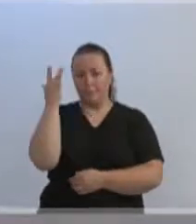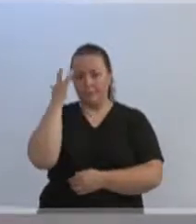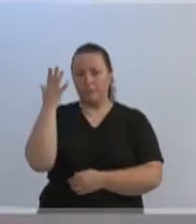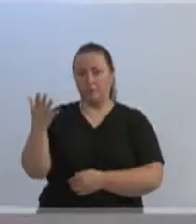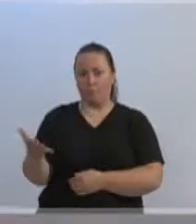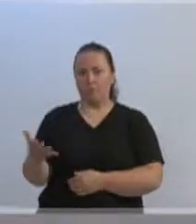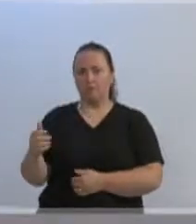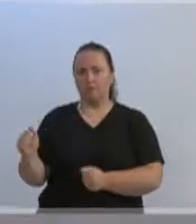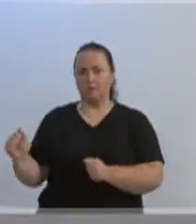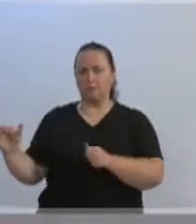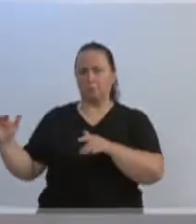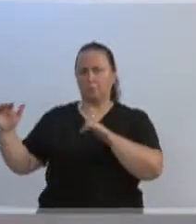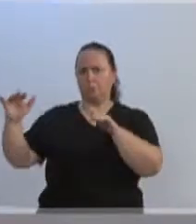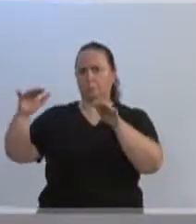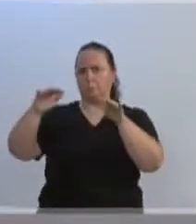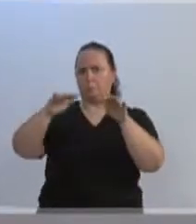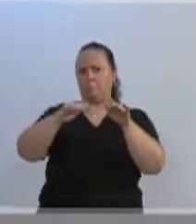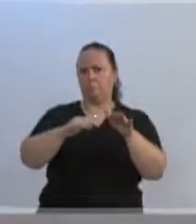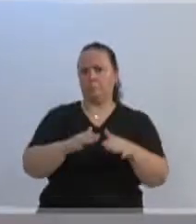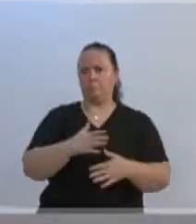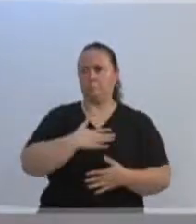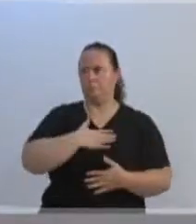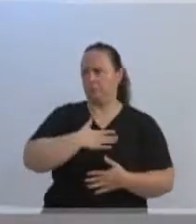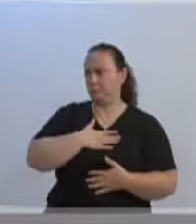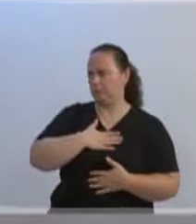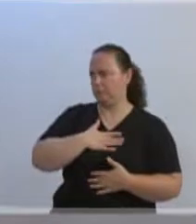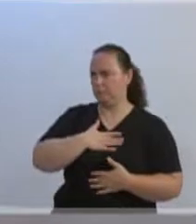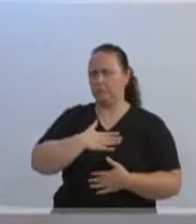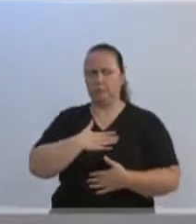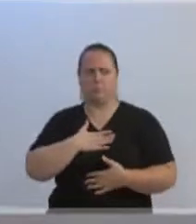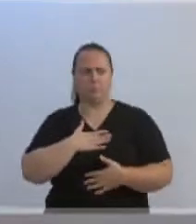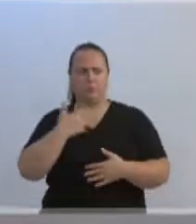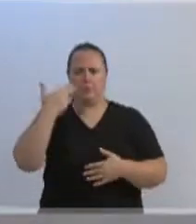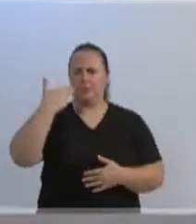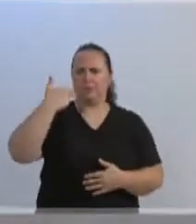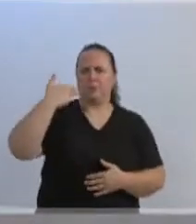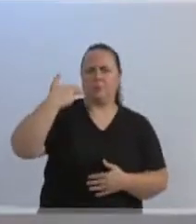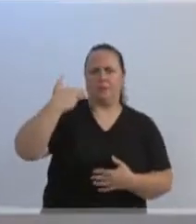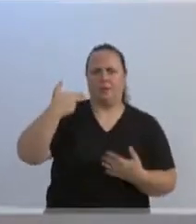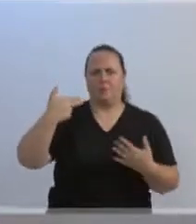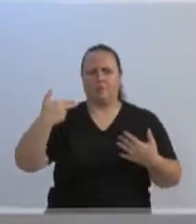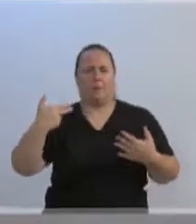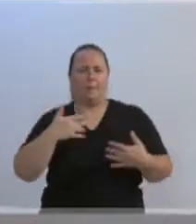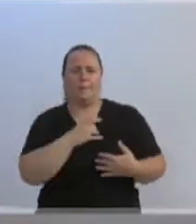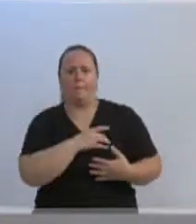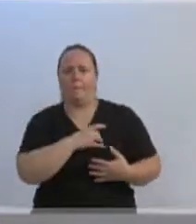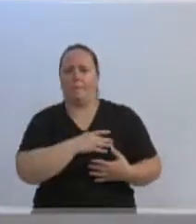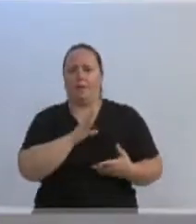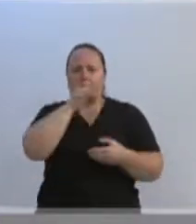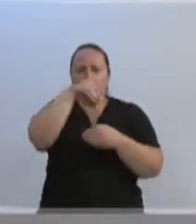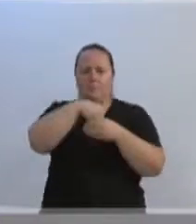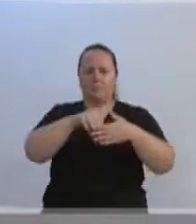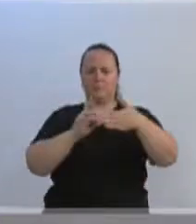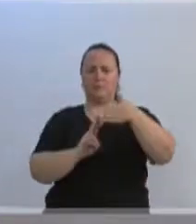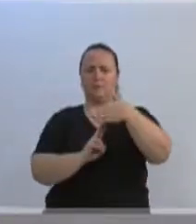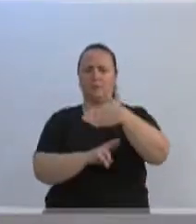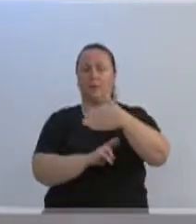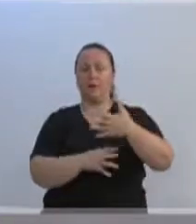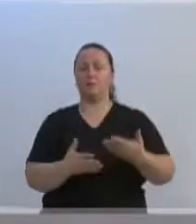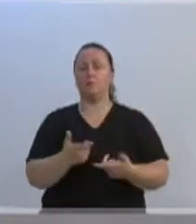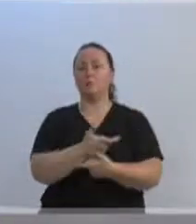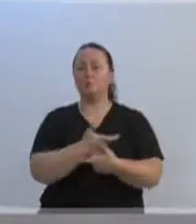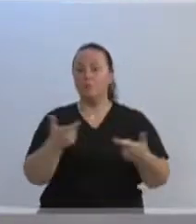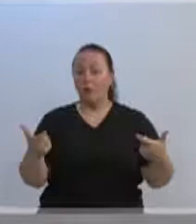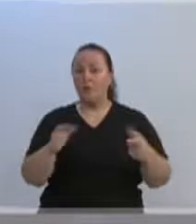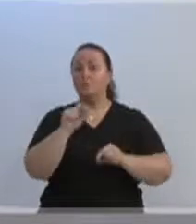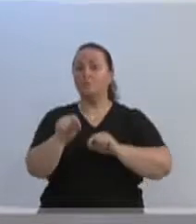e não sei lá eu pensei agora a casa caiu pra mim tô suas ao você assaltado não tem como aqui dentro da rodoviária você assaltado a sorte que era